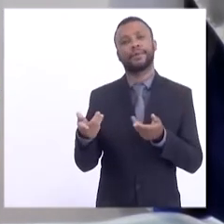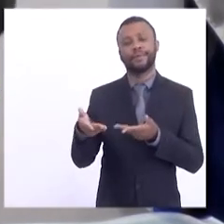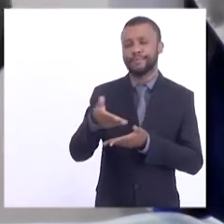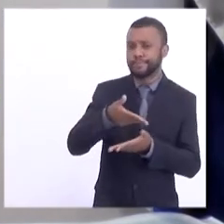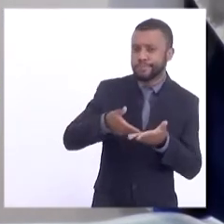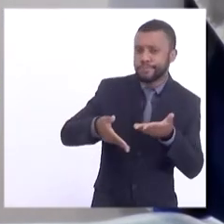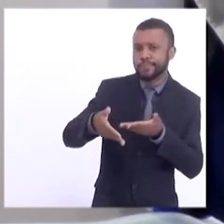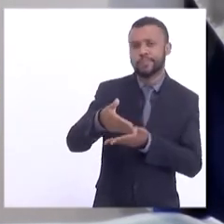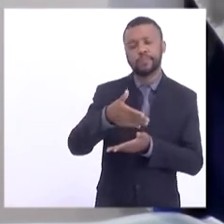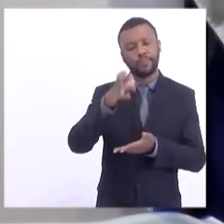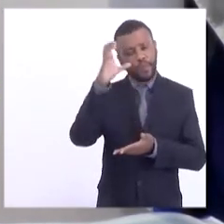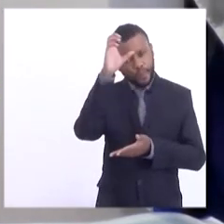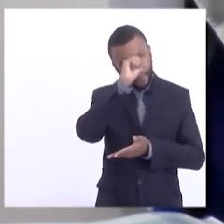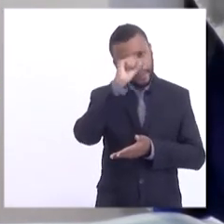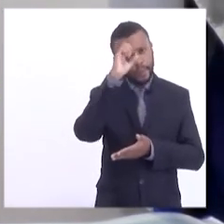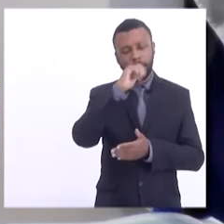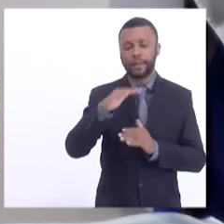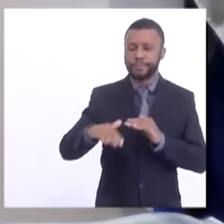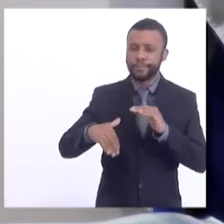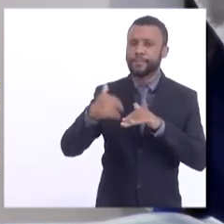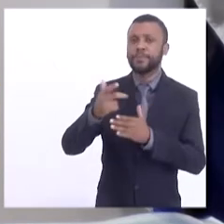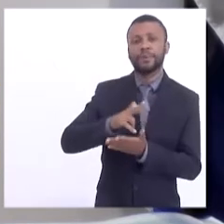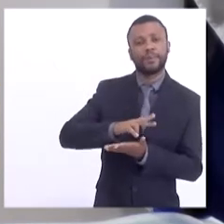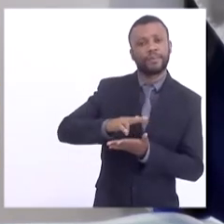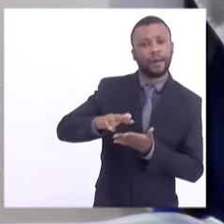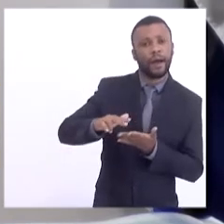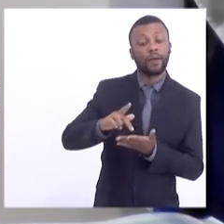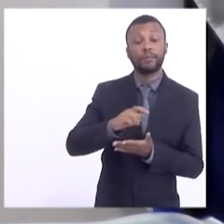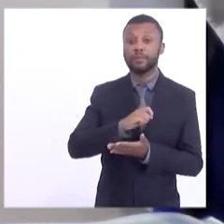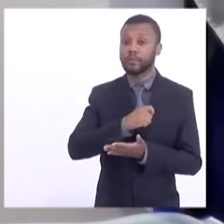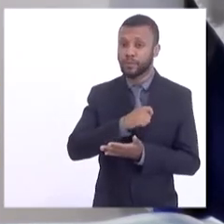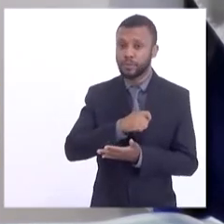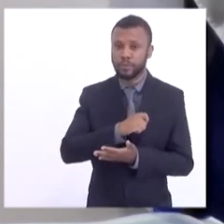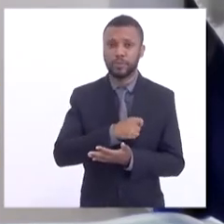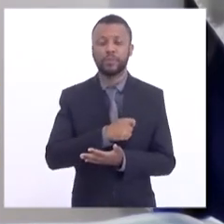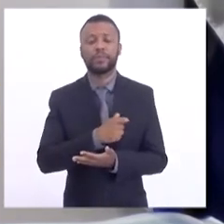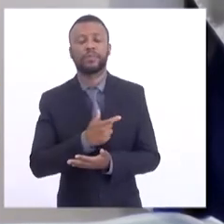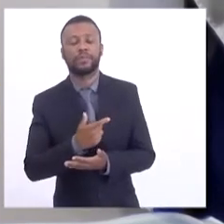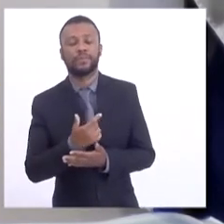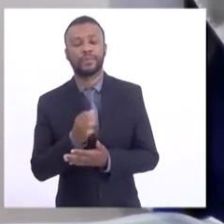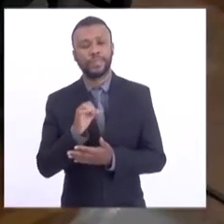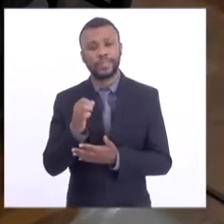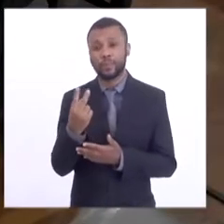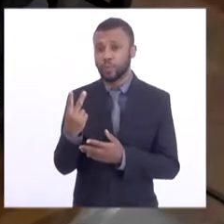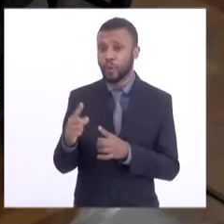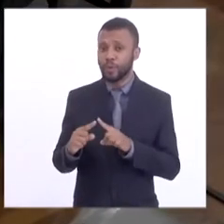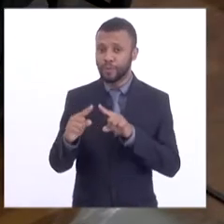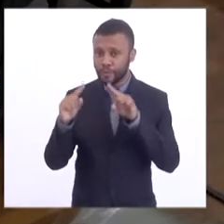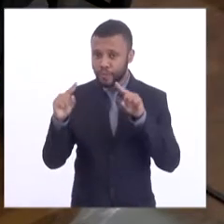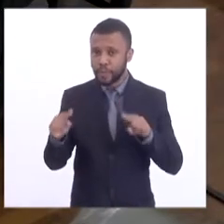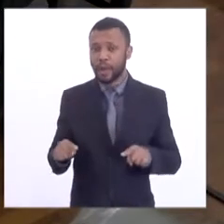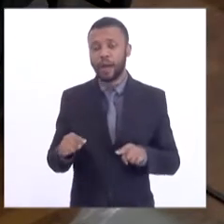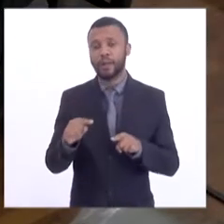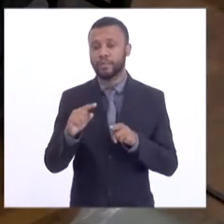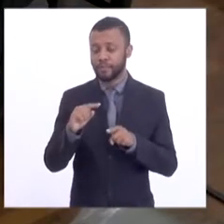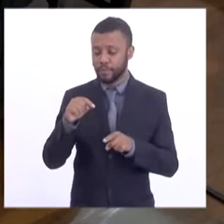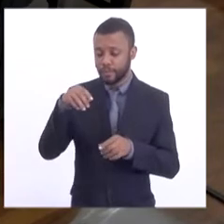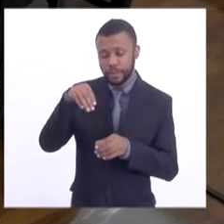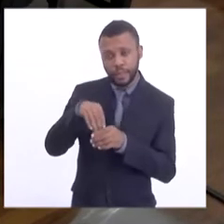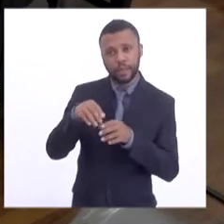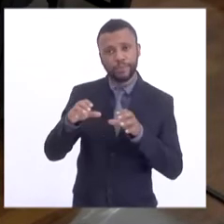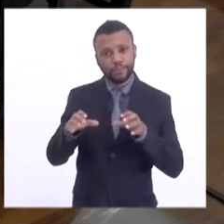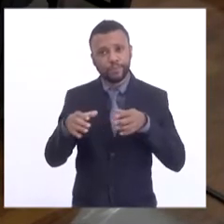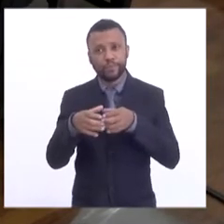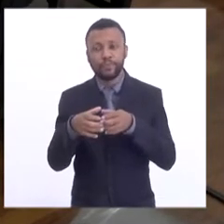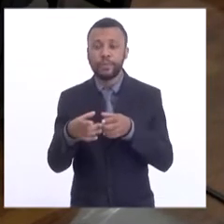D o crush de graça de geração de atores se uns dois funcionários aqui da comissão